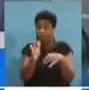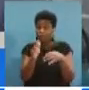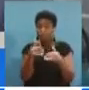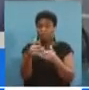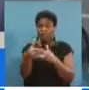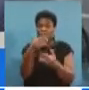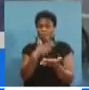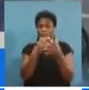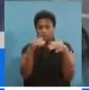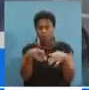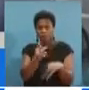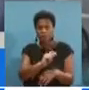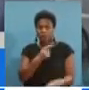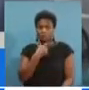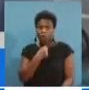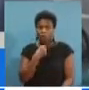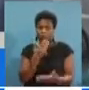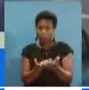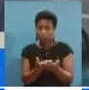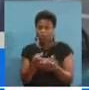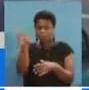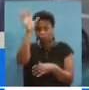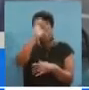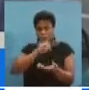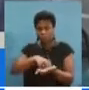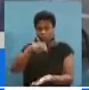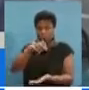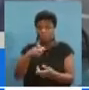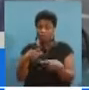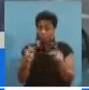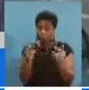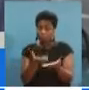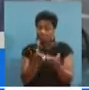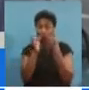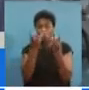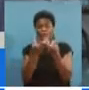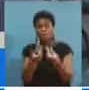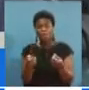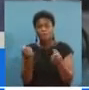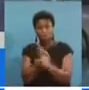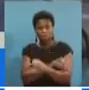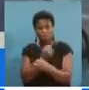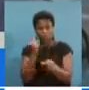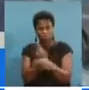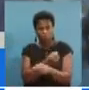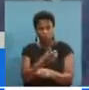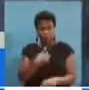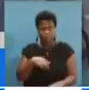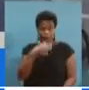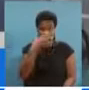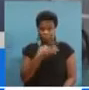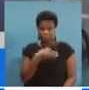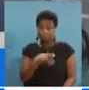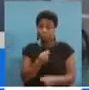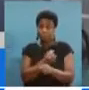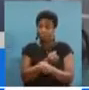Vamos até o final do mês de agosto entregar ao Ministério das Infraestruturas, fazer o despacho e orçamentar a obra. Portanto, nós acreditamos